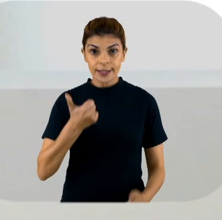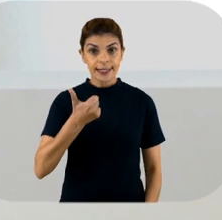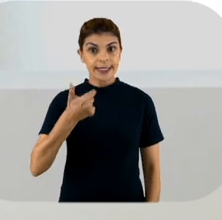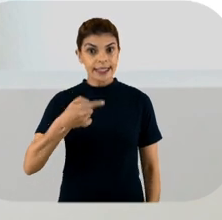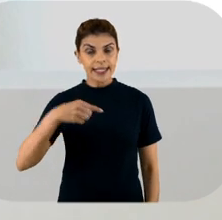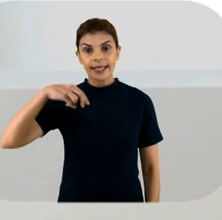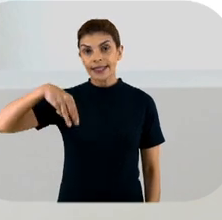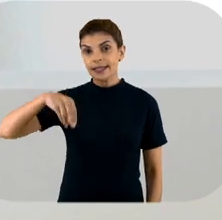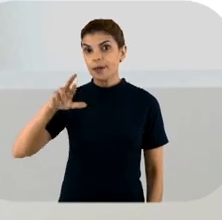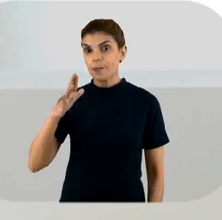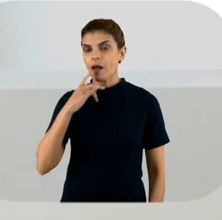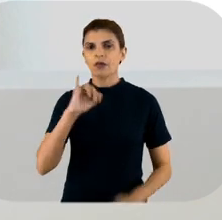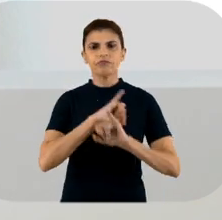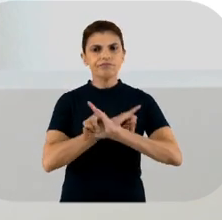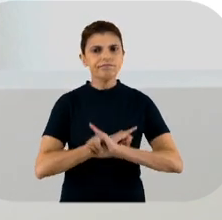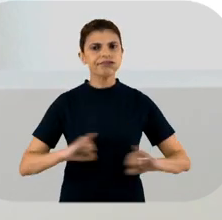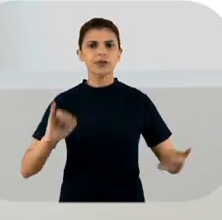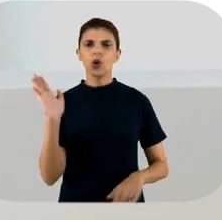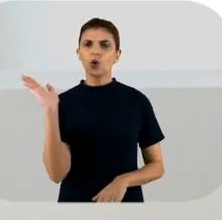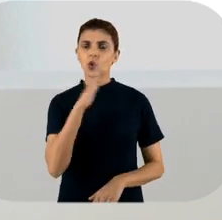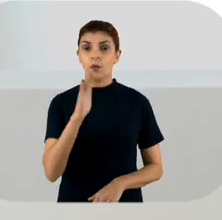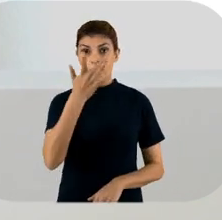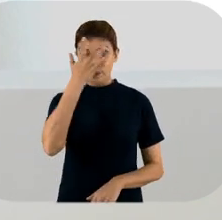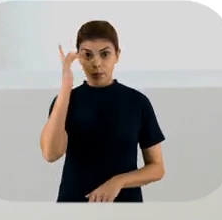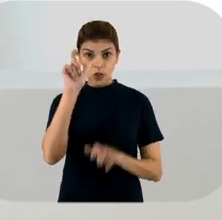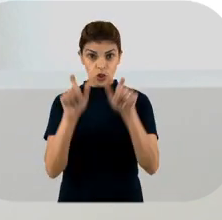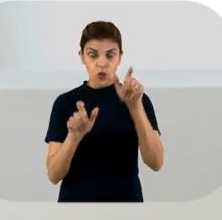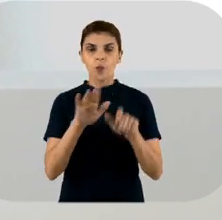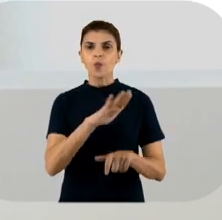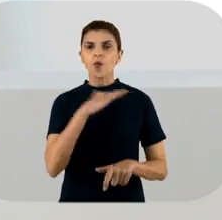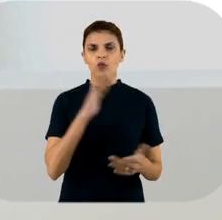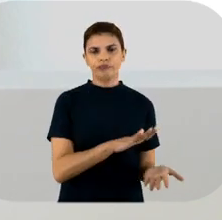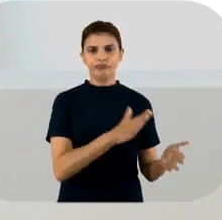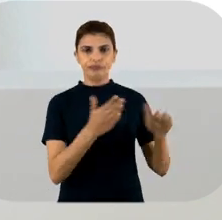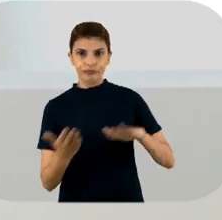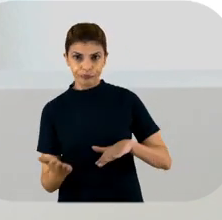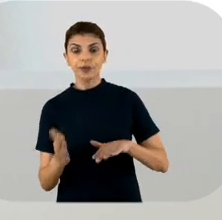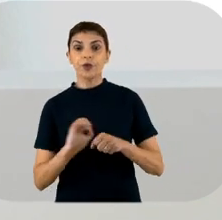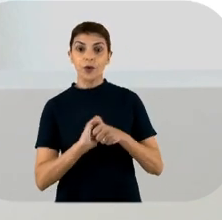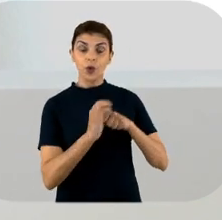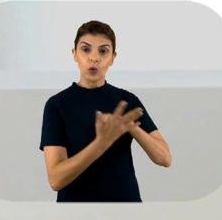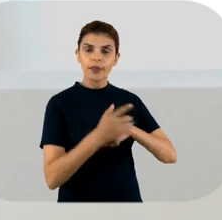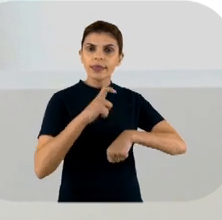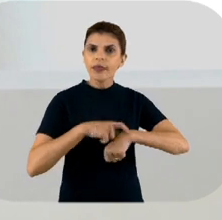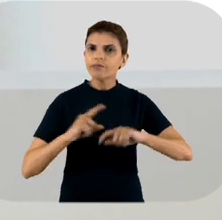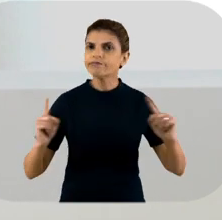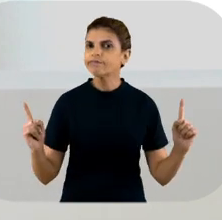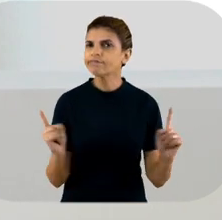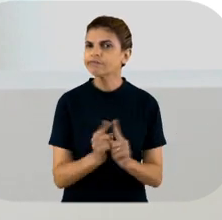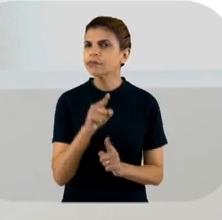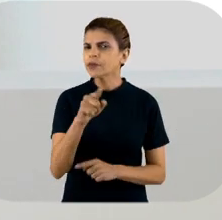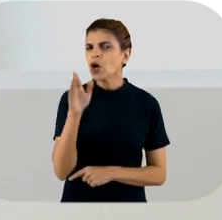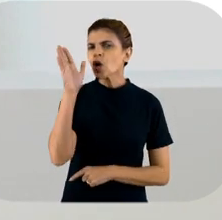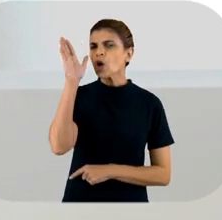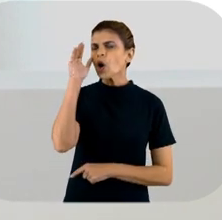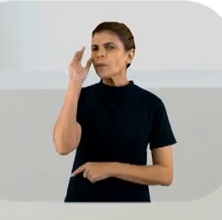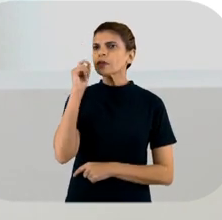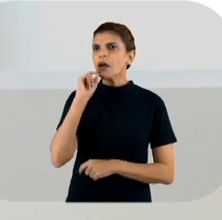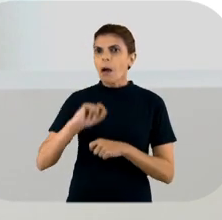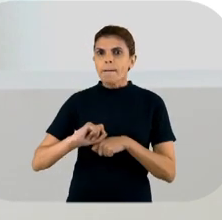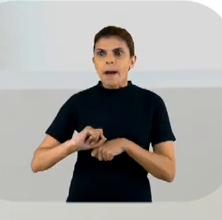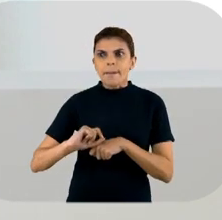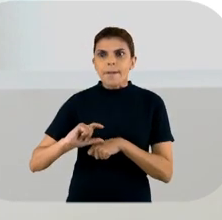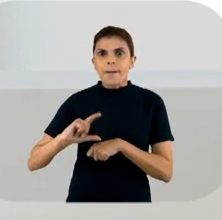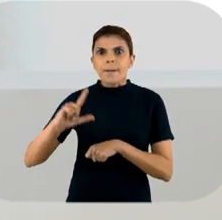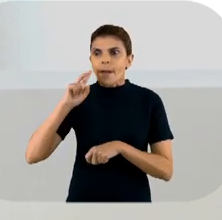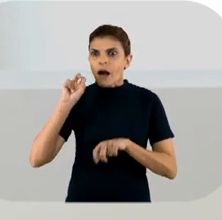dia em que foi anunciada a primeira morte pelo vírus, se passou um curto espaço de tempo e se observou um aumento expressivo do